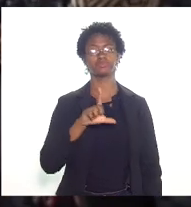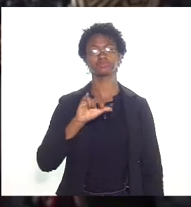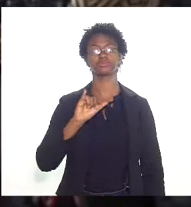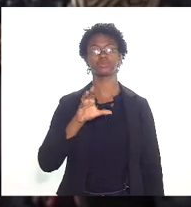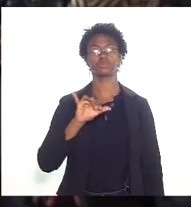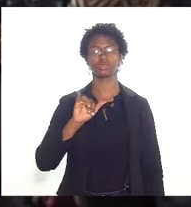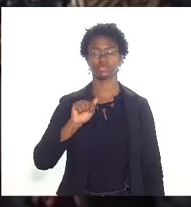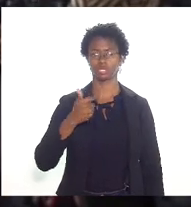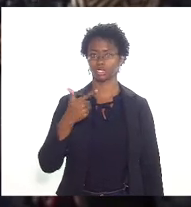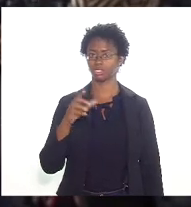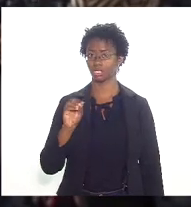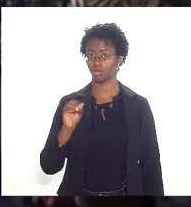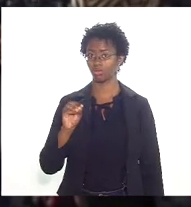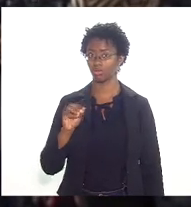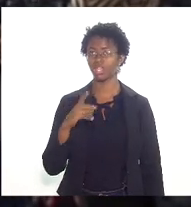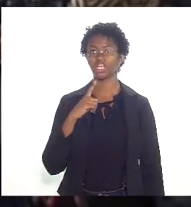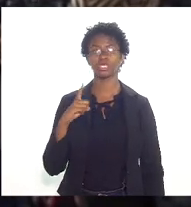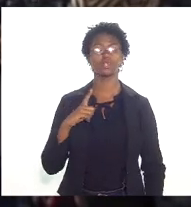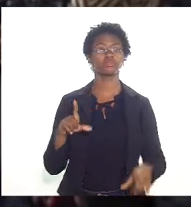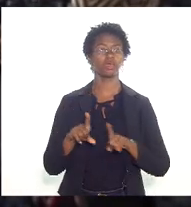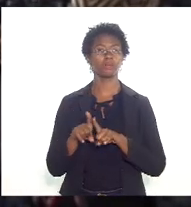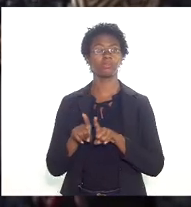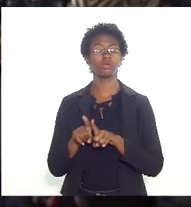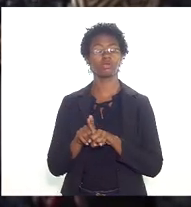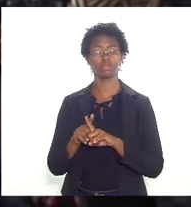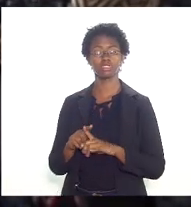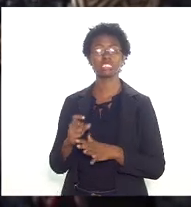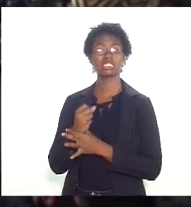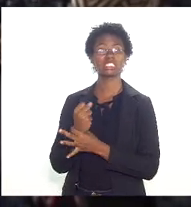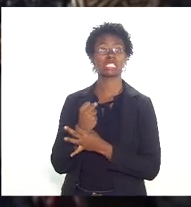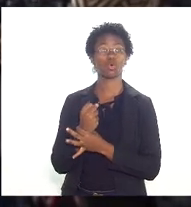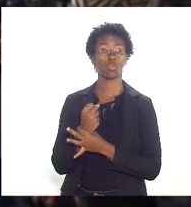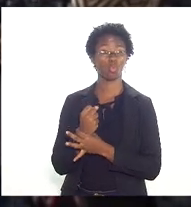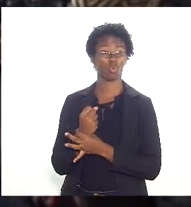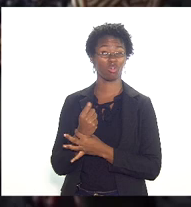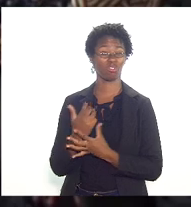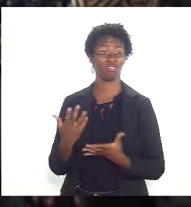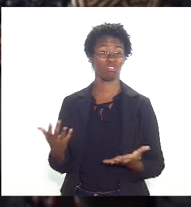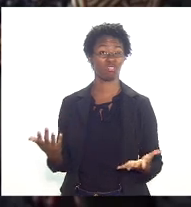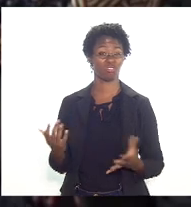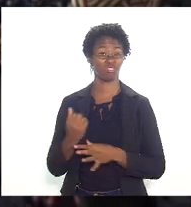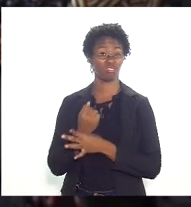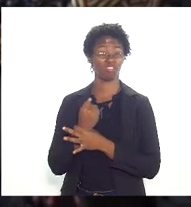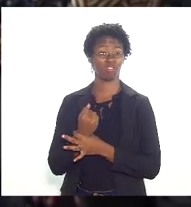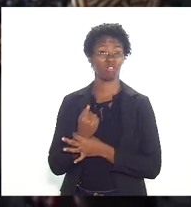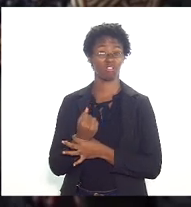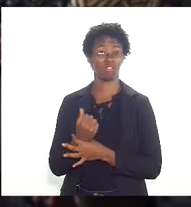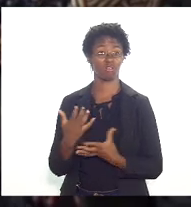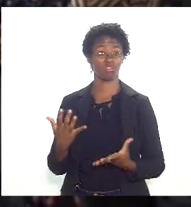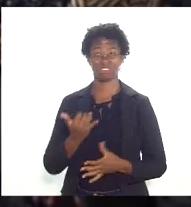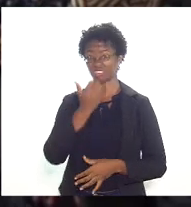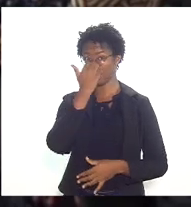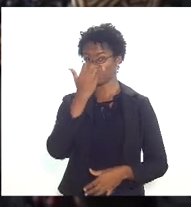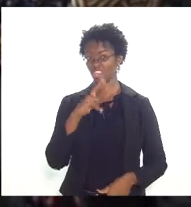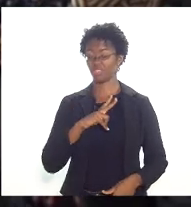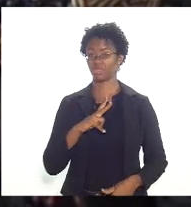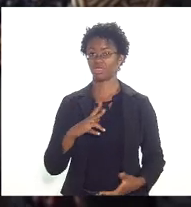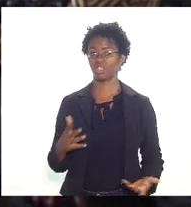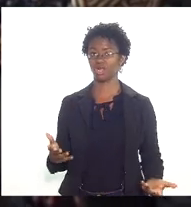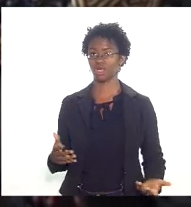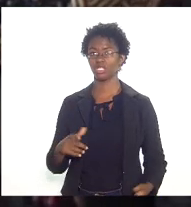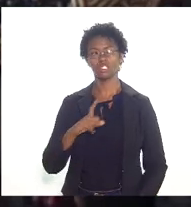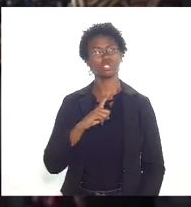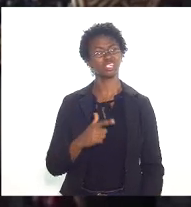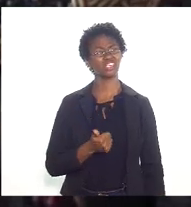de seguro o coletivo de acidentes pessoais só eu Consultei 12 seguradoras que fazem